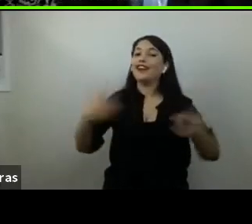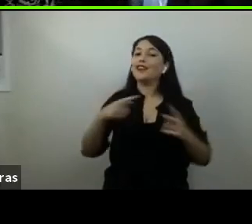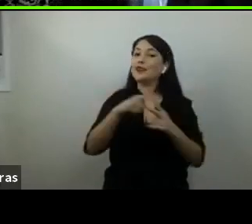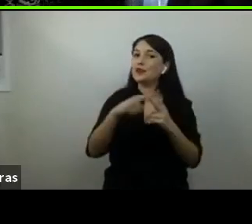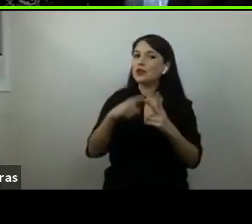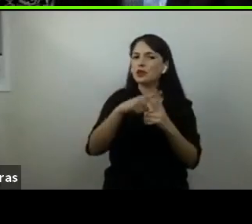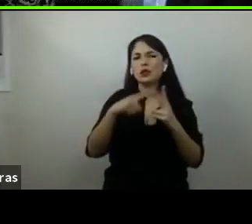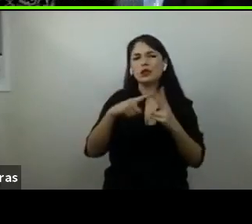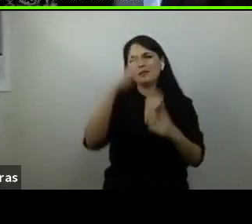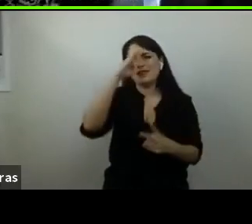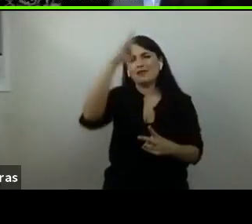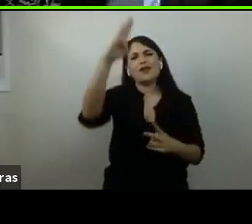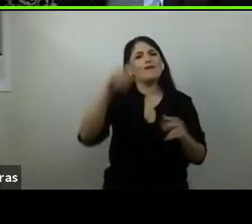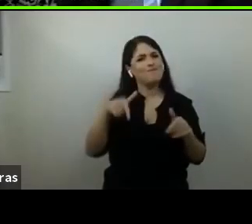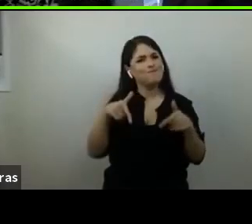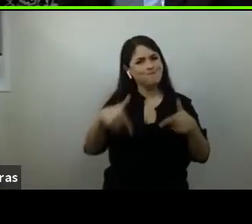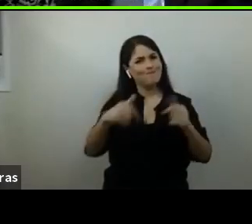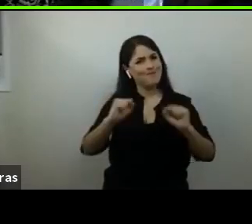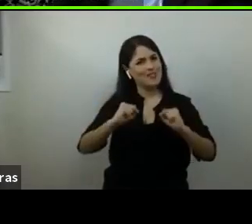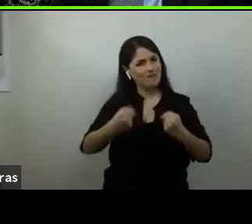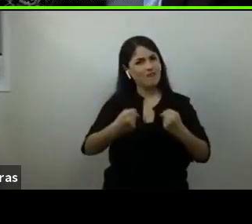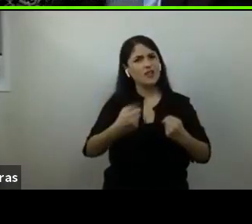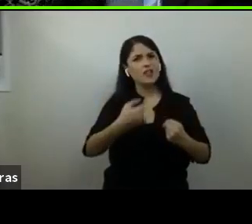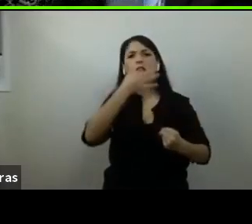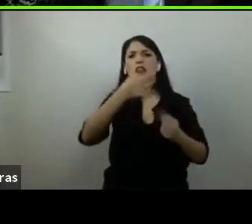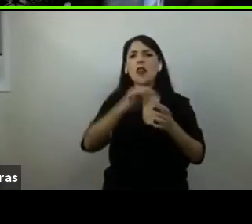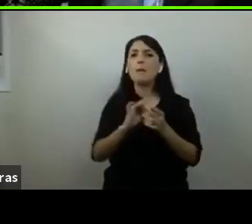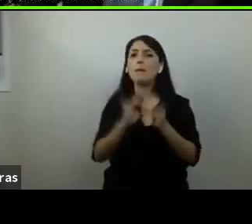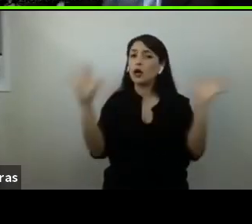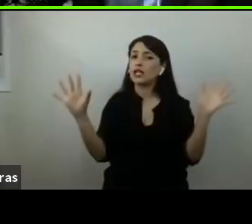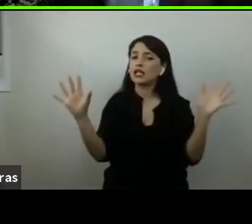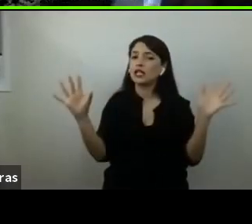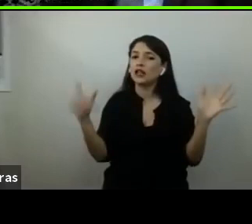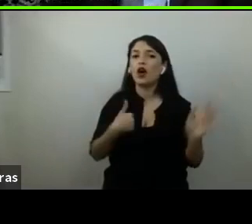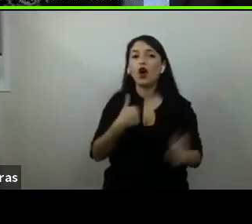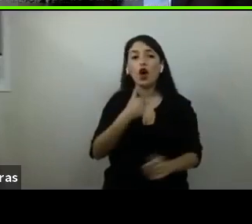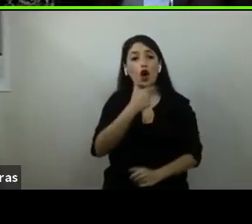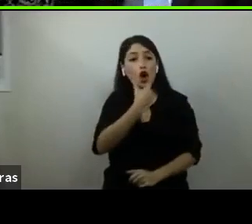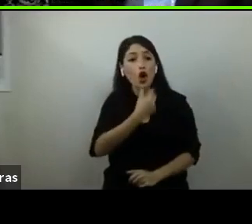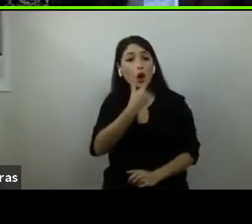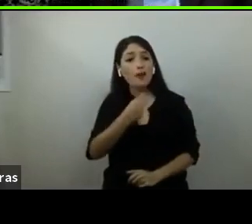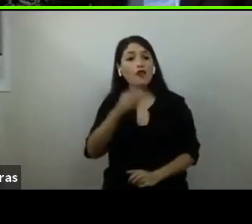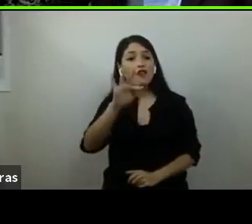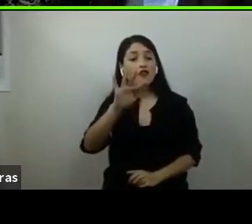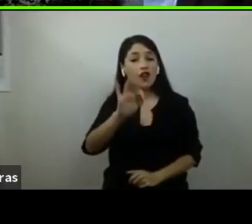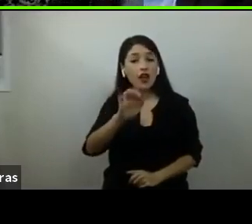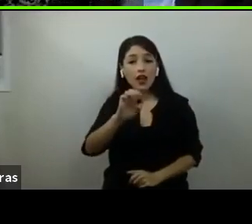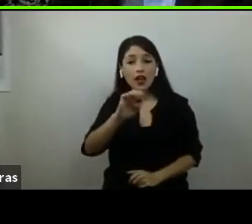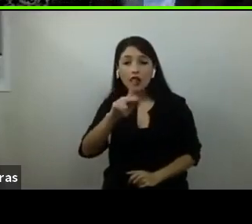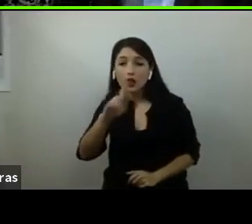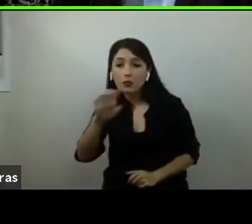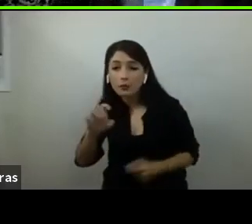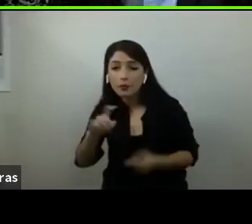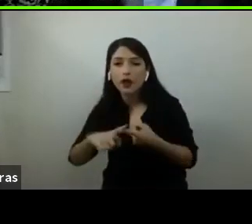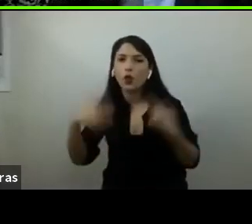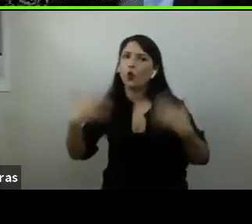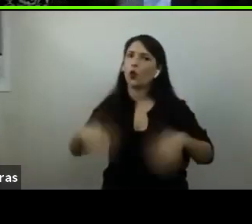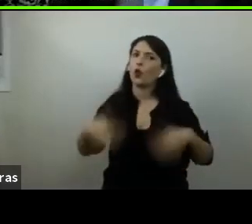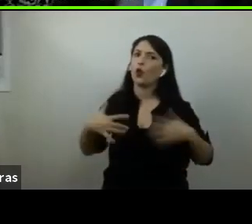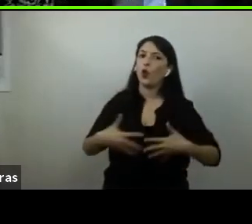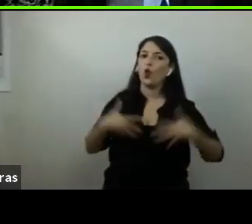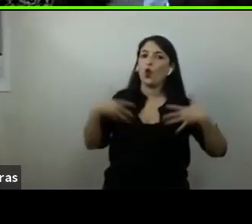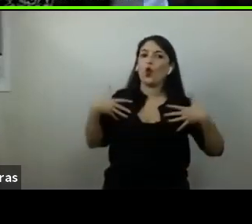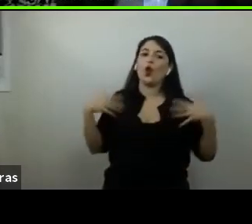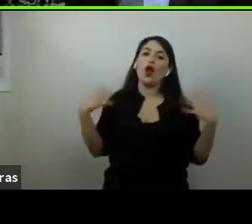defesa da democracia, né? Como disse a Gabi, acho que não podia ter ninguém melhor do que Felipe Santa Cruz à frente da ordem, nos enchendo de orgulho. Essa é a verdade depois de